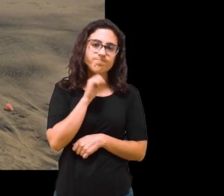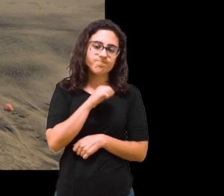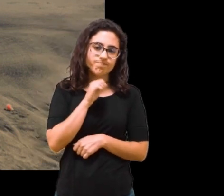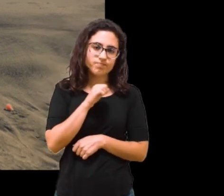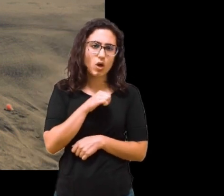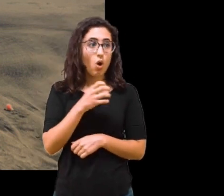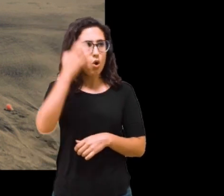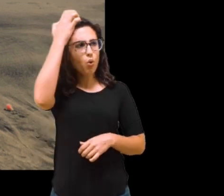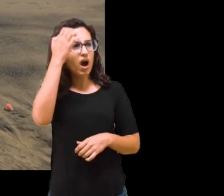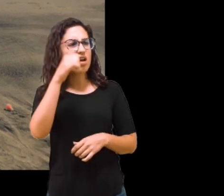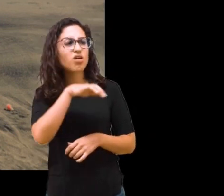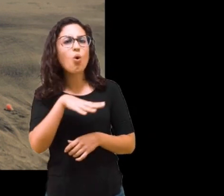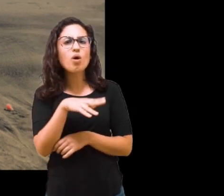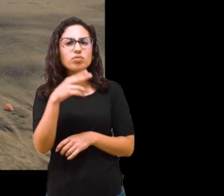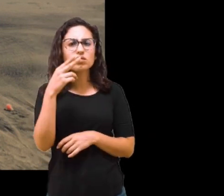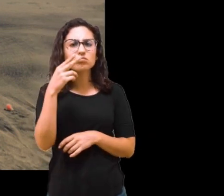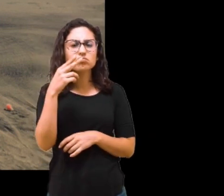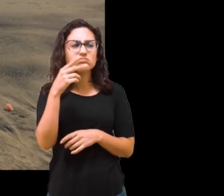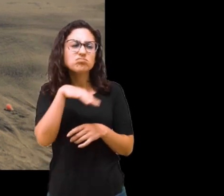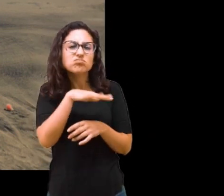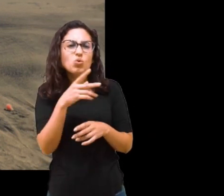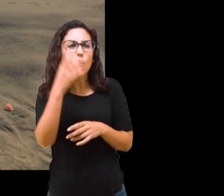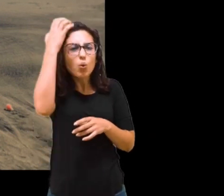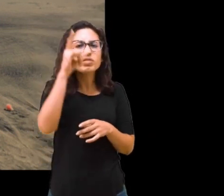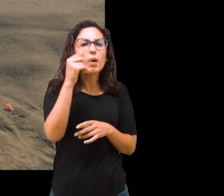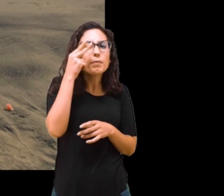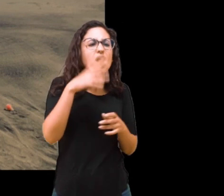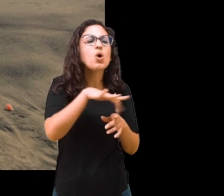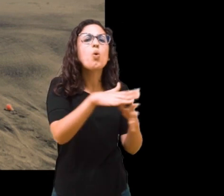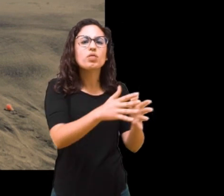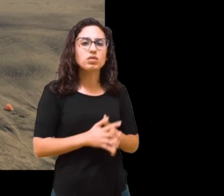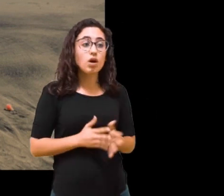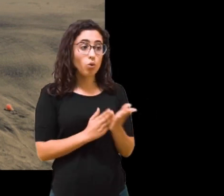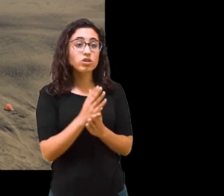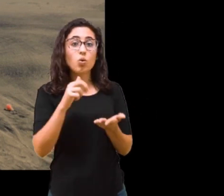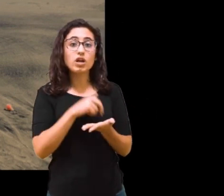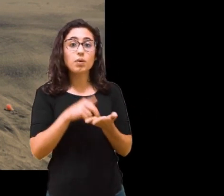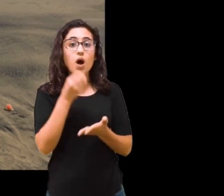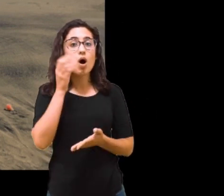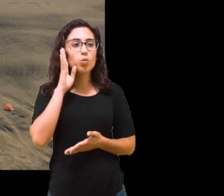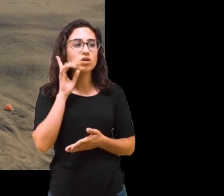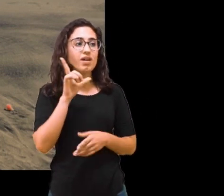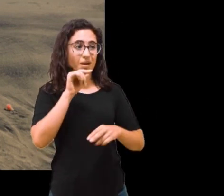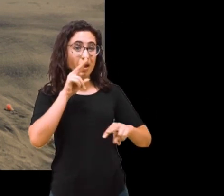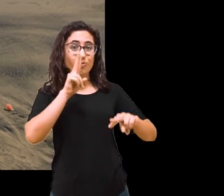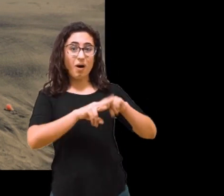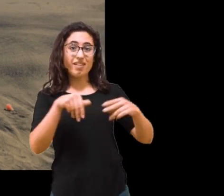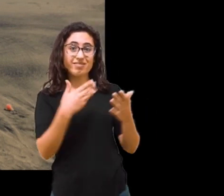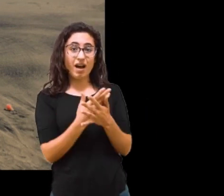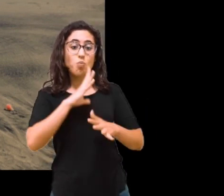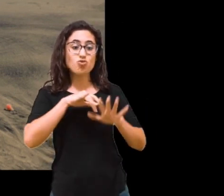deles? Continuam à espera do almoço. E da grande esquadra para conquistar o mundo. Deixá-los esperar. Deixá-los